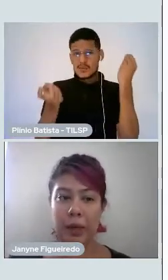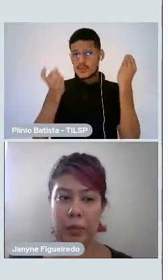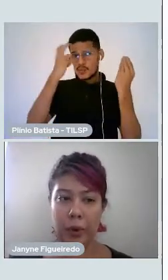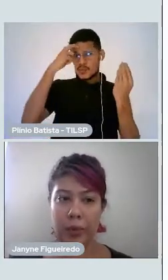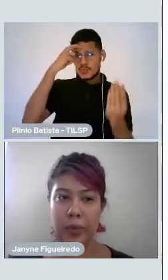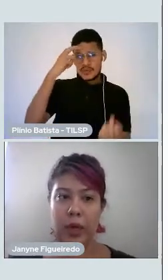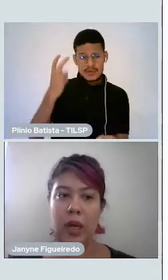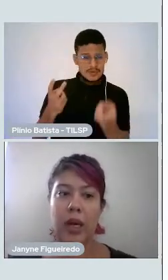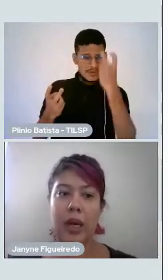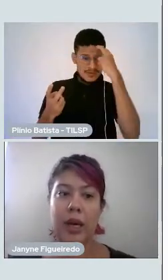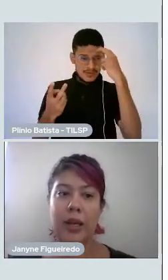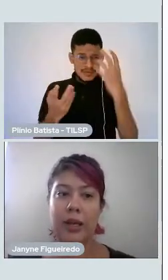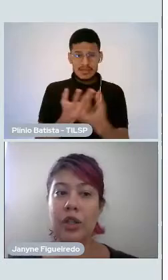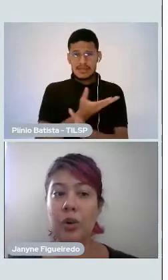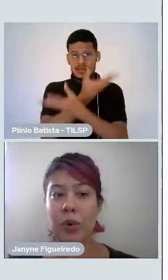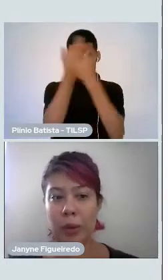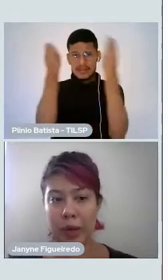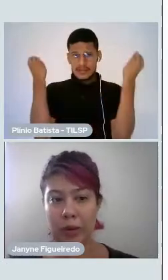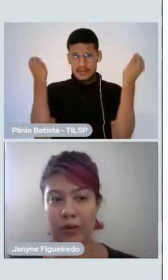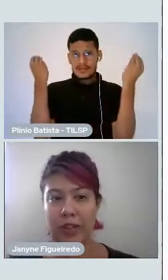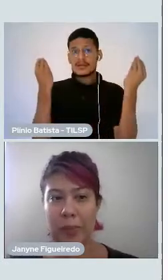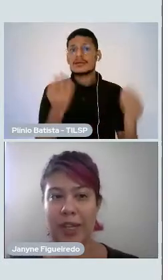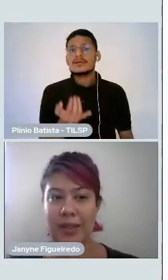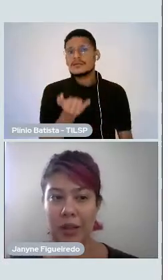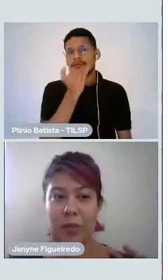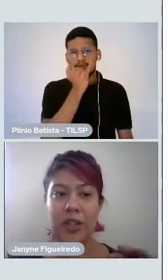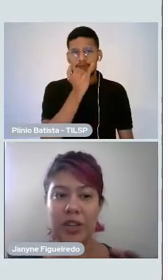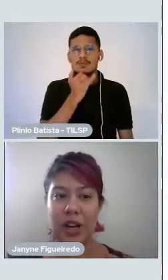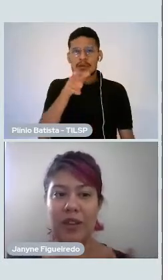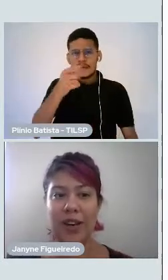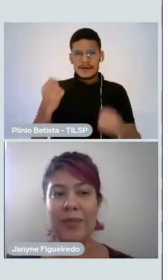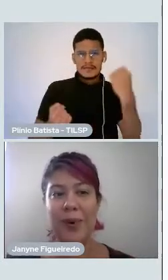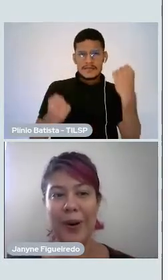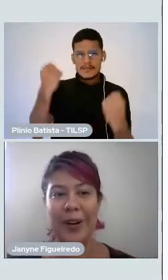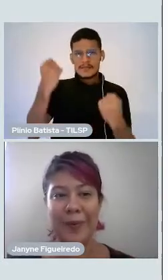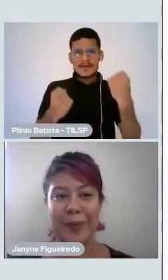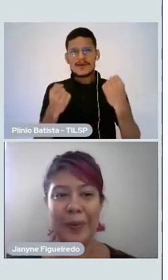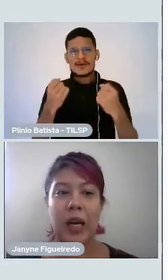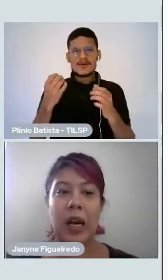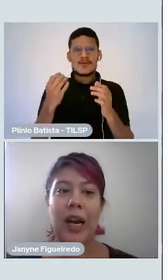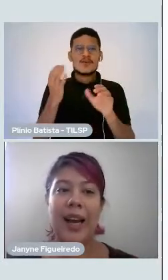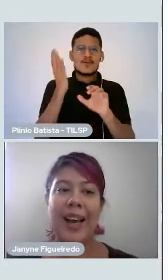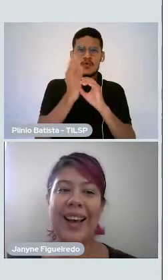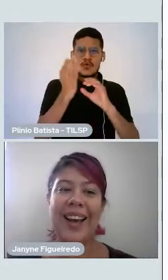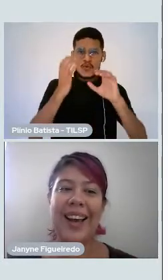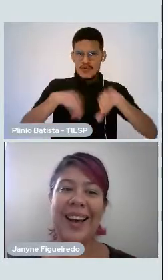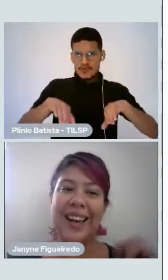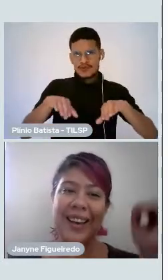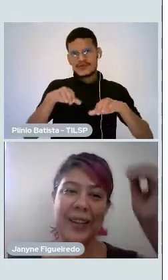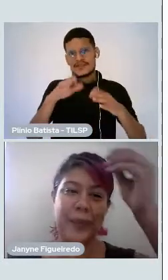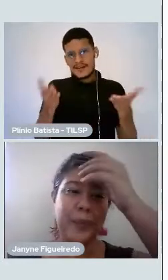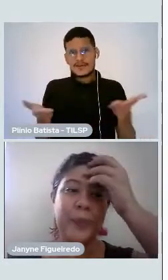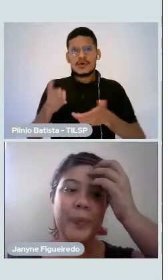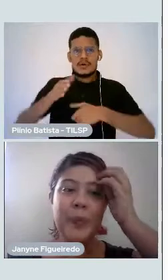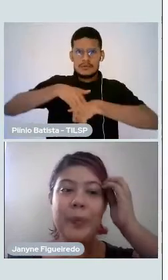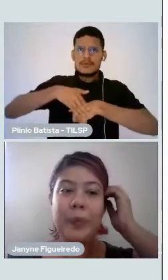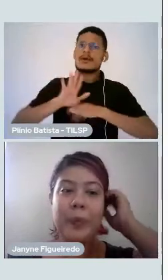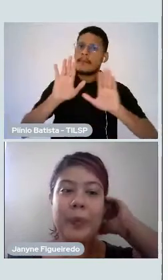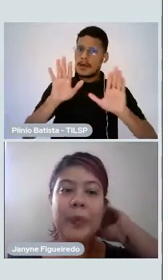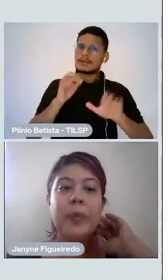por exemplo, desculpa, o caminhão novo está passando, mas já já ele vai embora. É,